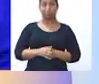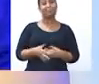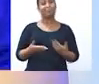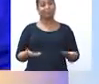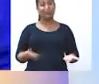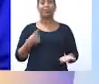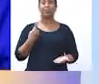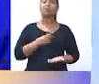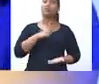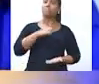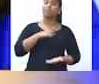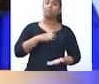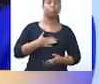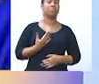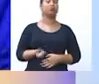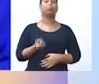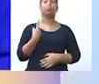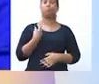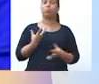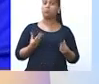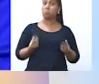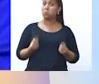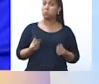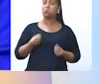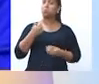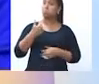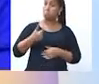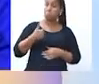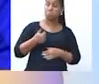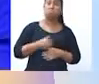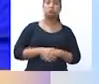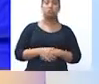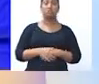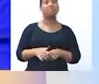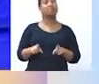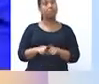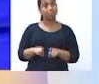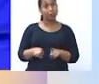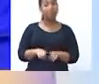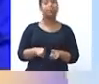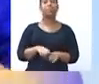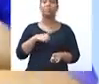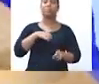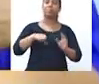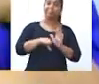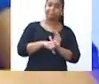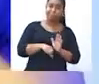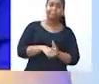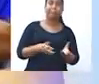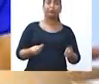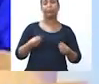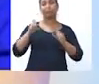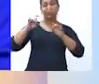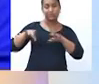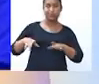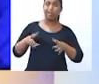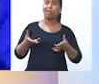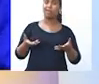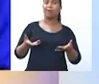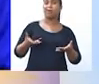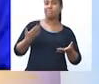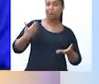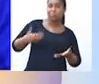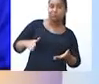aí a gente teve grandes surpresas, muito que positivas, legal. Assim como também desistências e recuos, como tem em